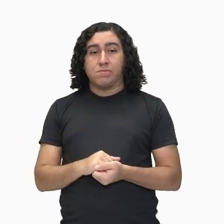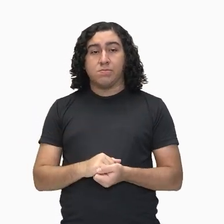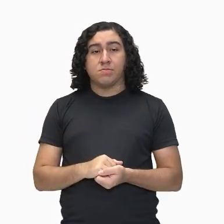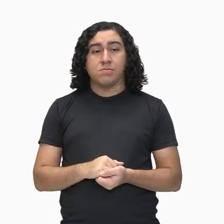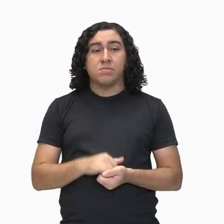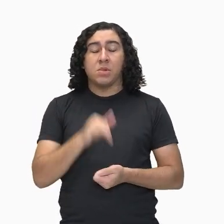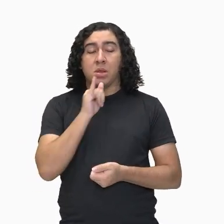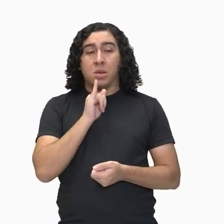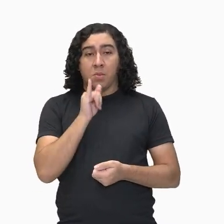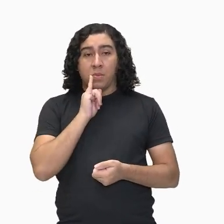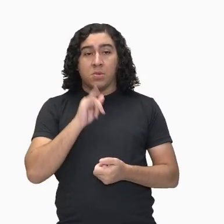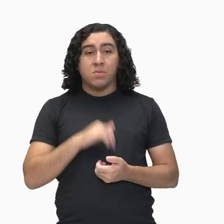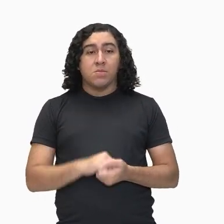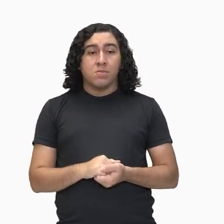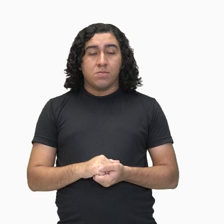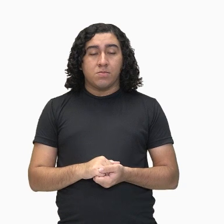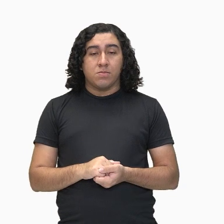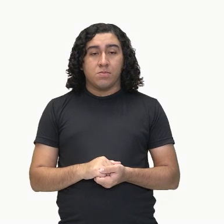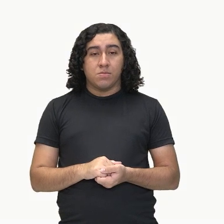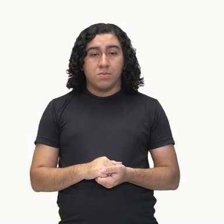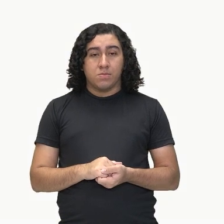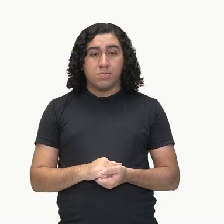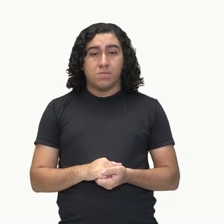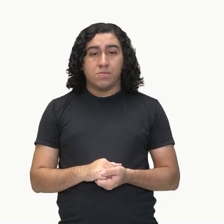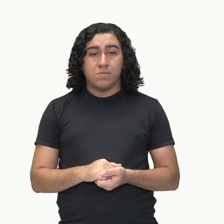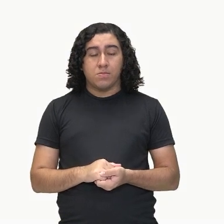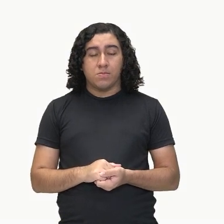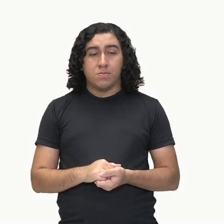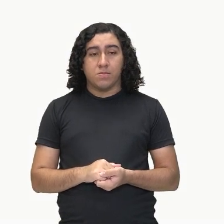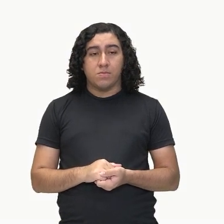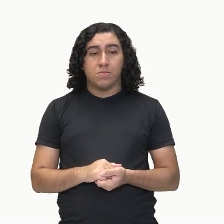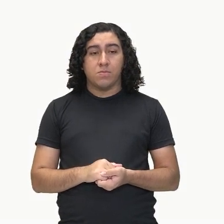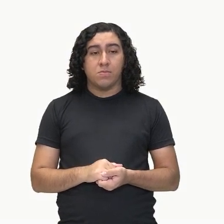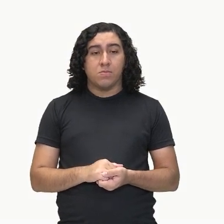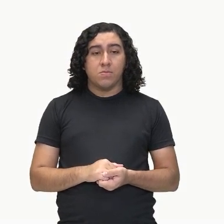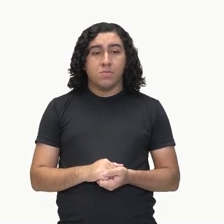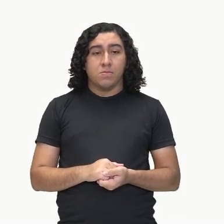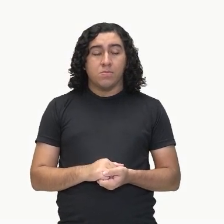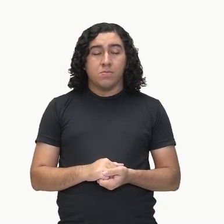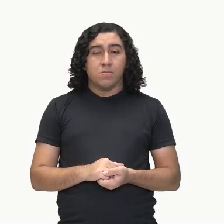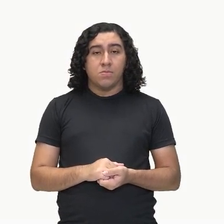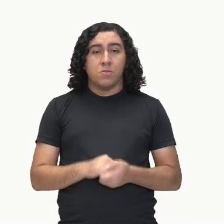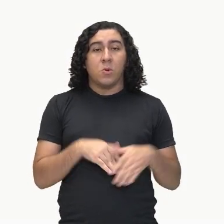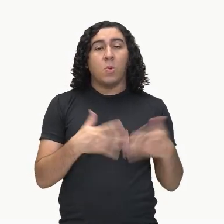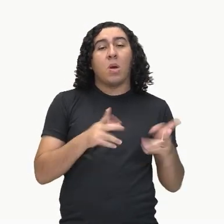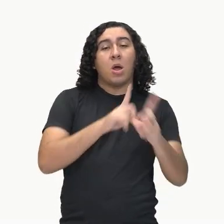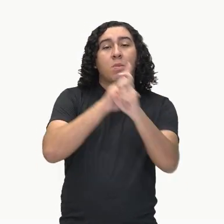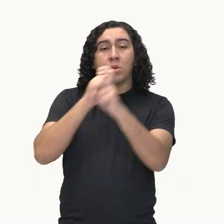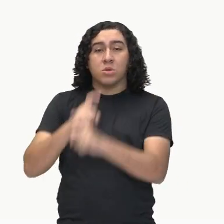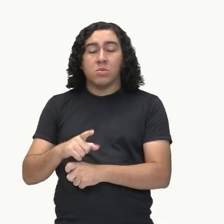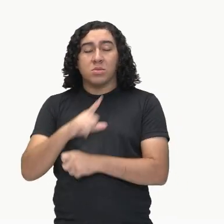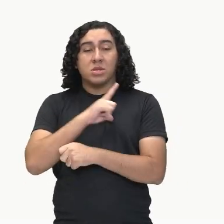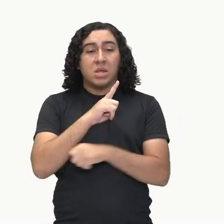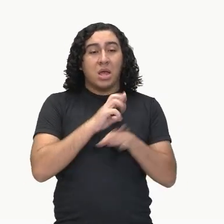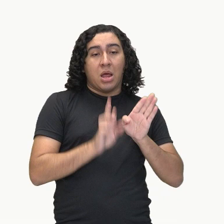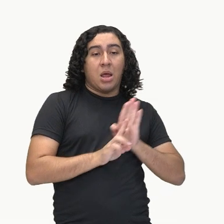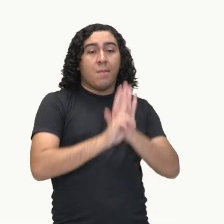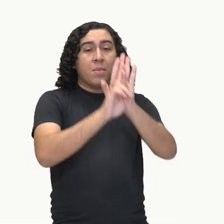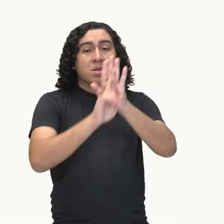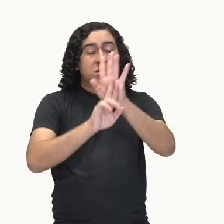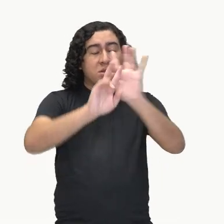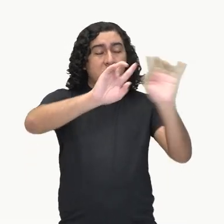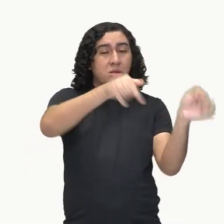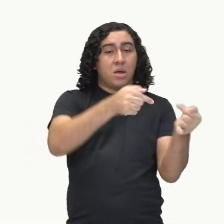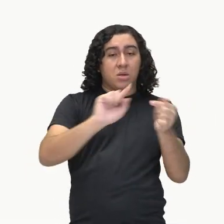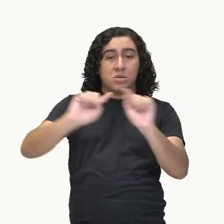exemplo nos diz o seguinte: qual polinômio que representa a adição de? Aí